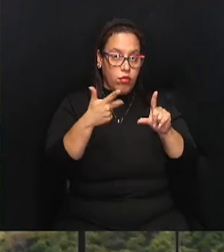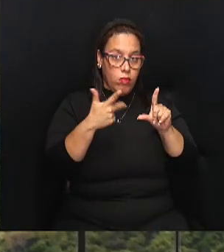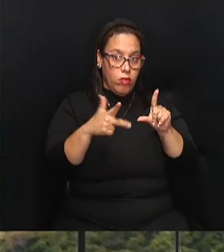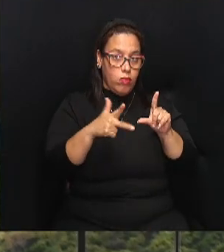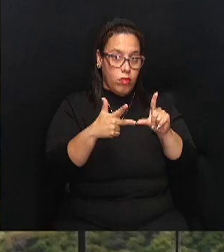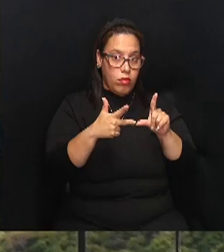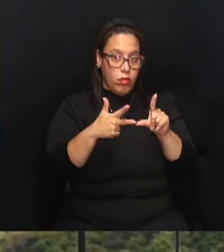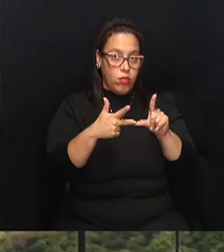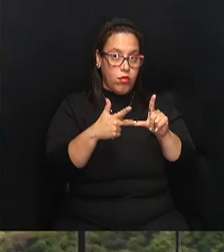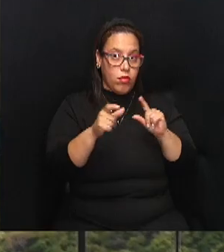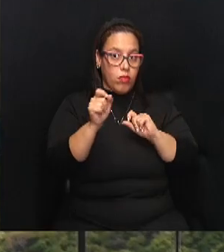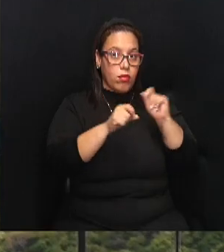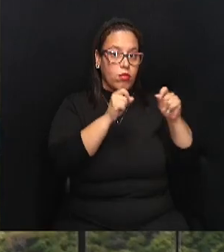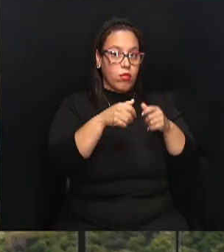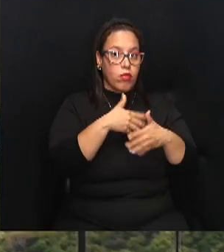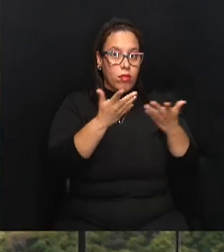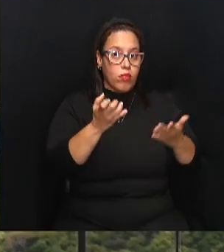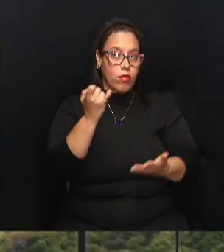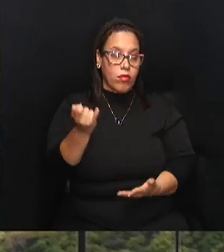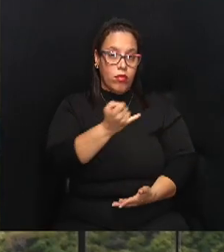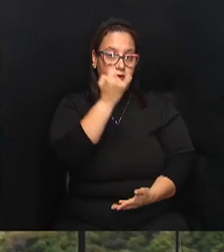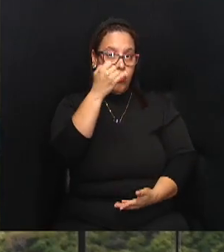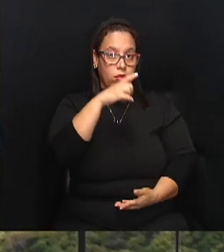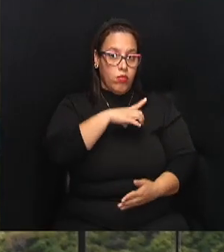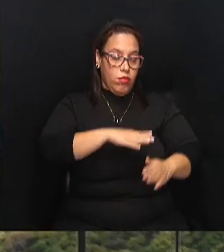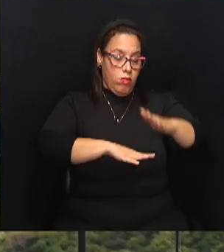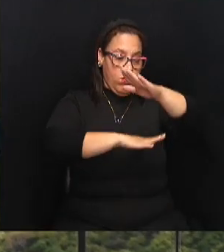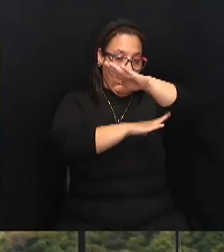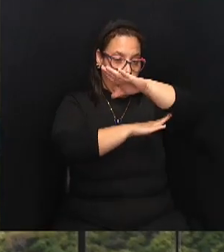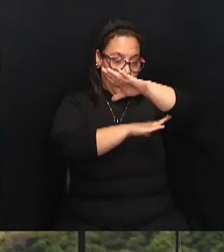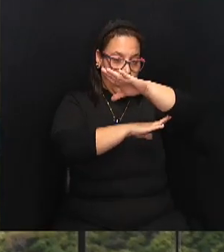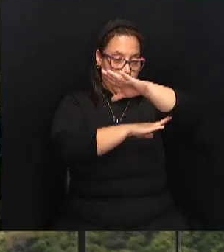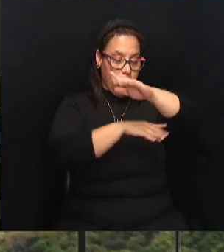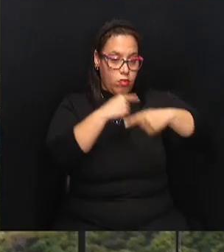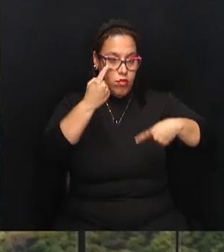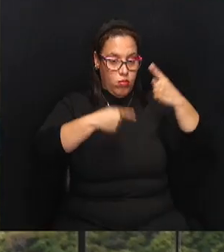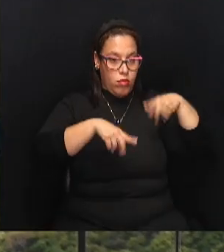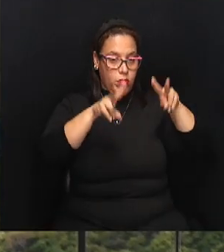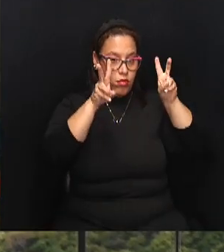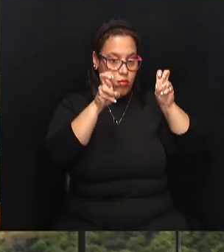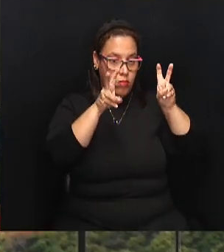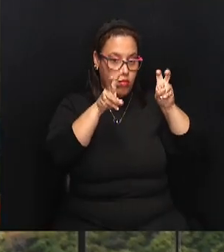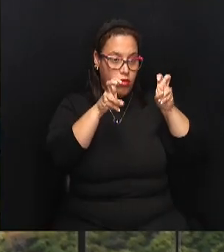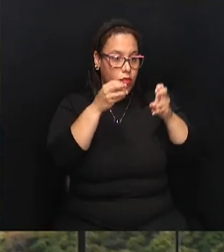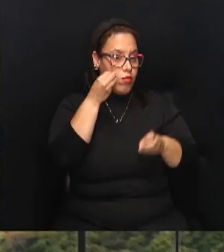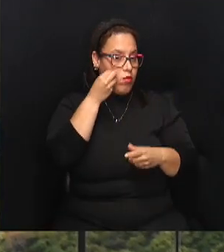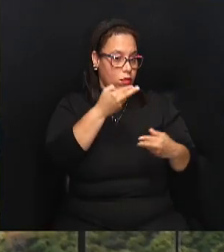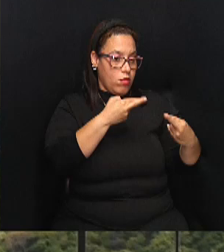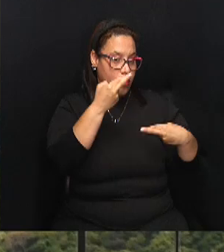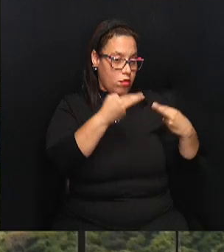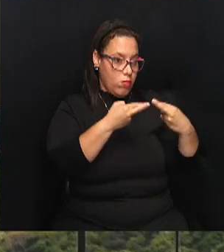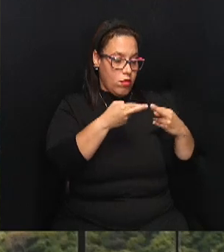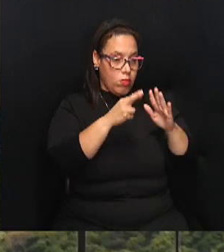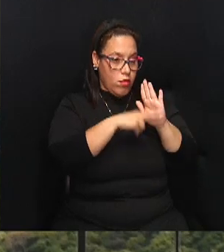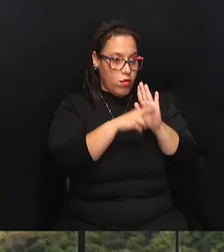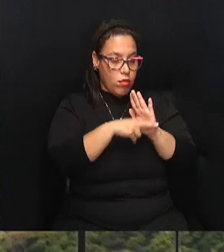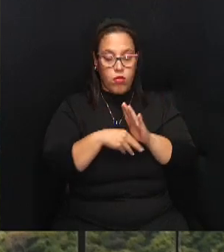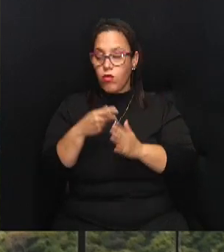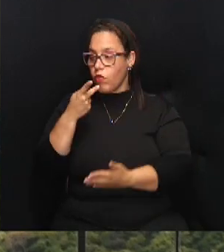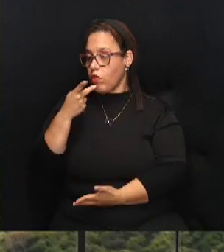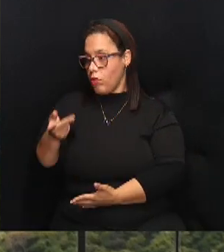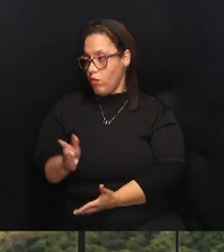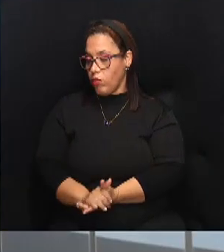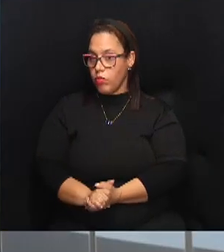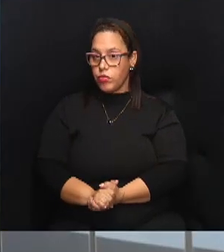Legislativo nessa questão? Qual que é a importância de ter uma Câmara Municipal discutindo este assunto para tentar regularizar a situação? Que nem eu falei,